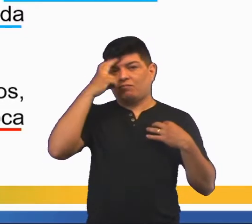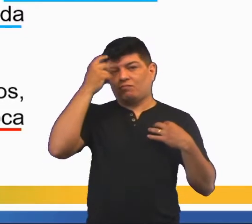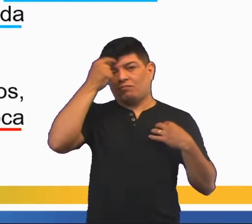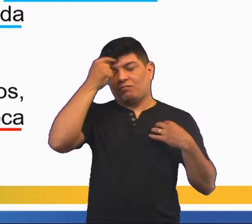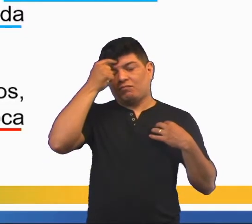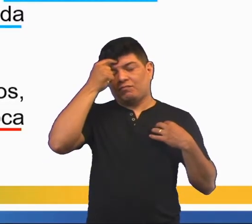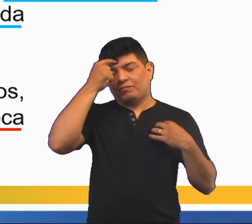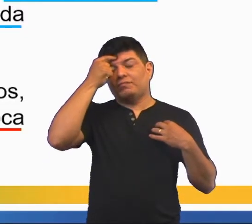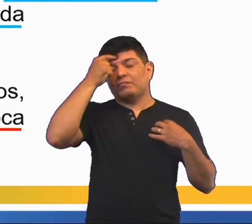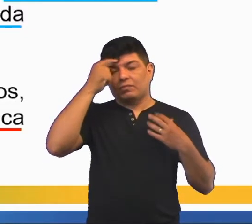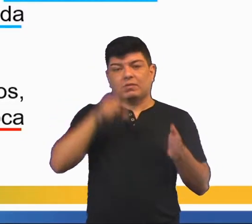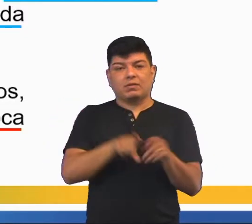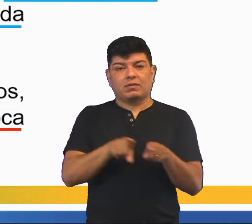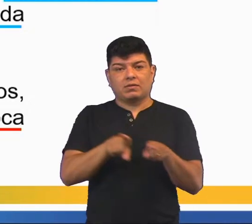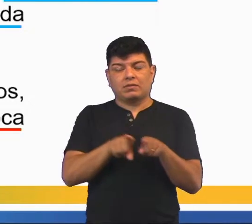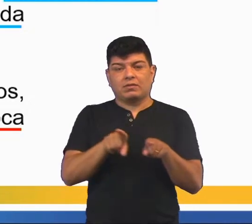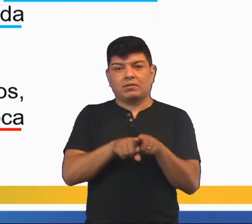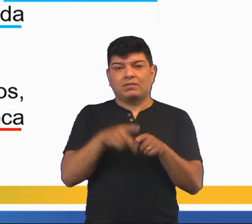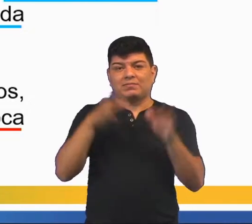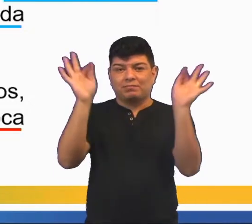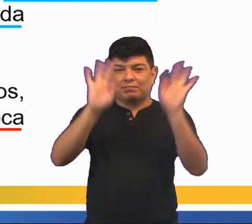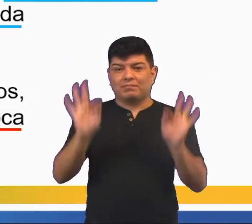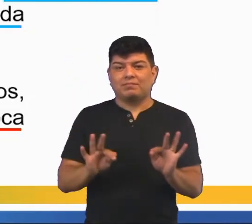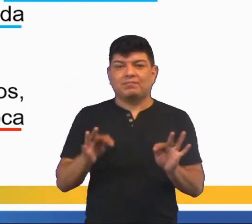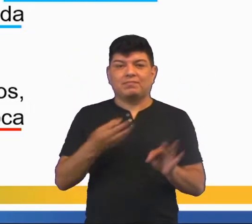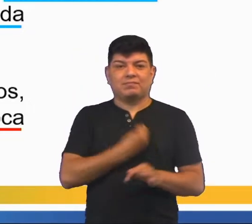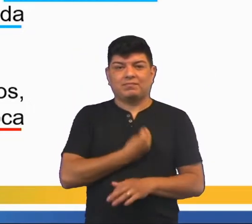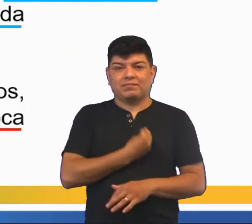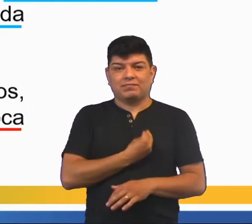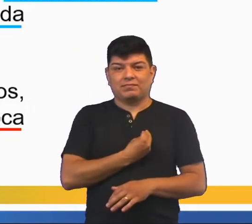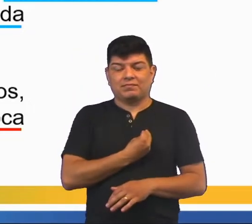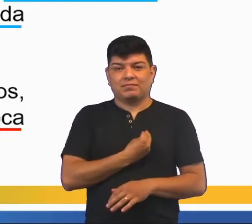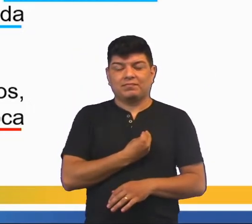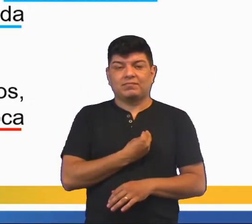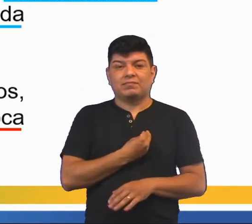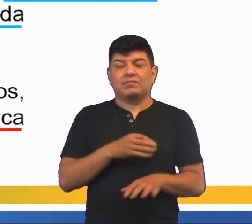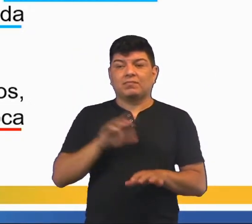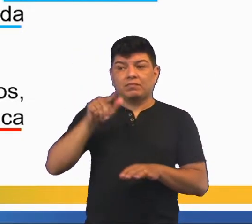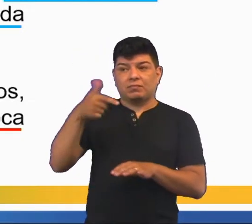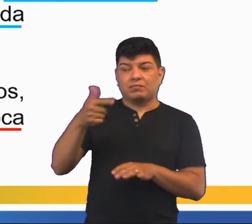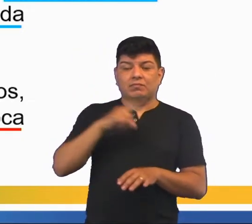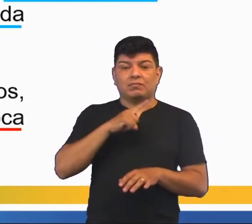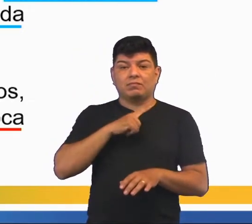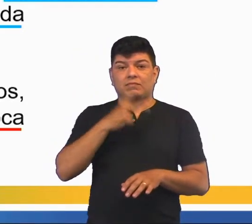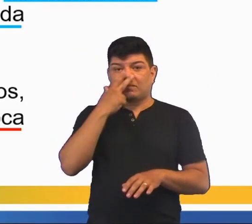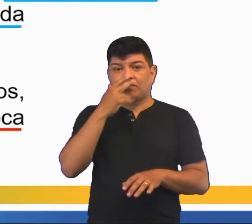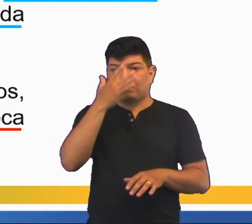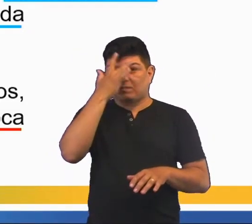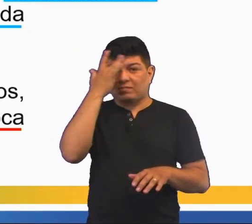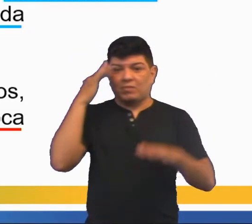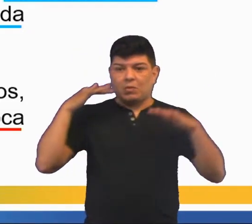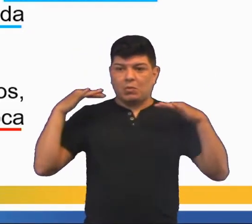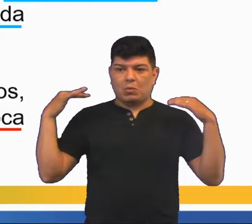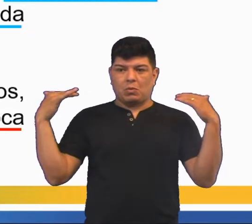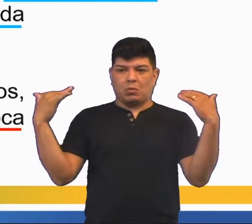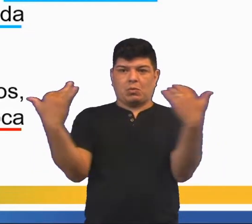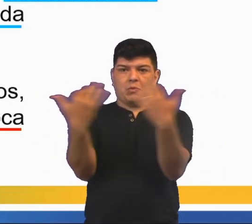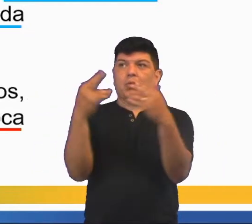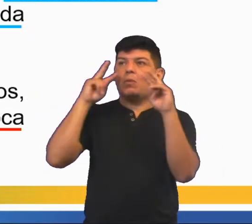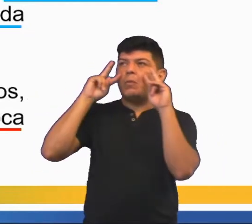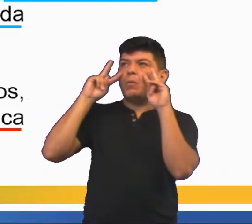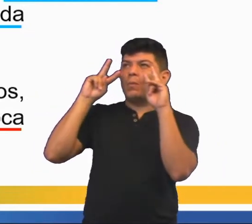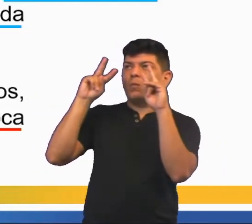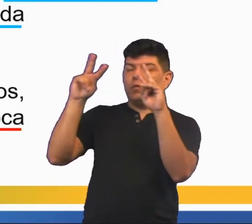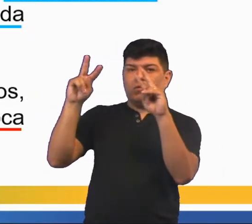pensamento dela, e também elas ficavam felizes da vida, né? E nesse outro, o público todo ficava olhando aqui